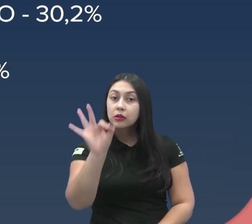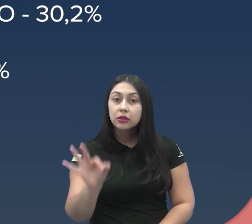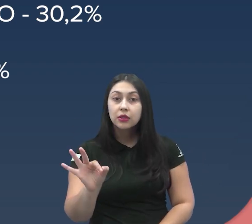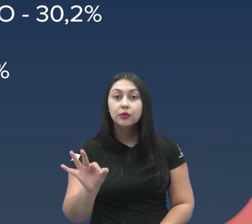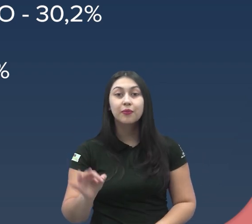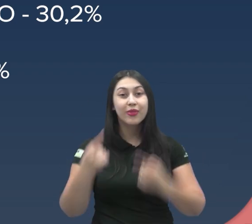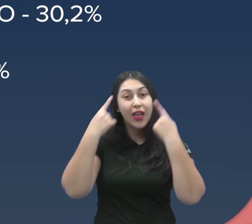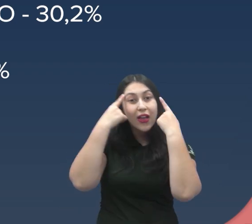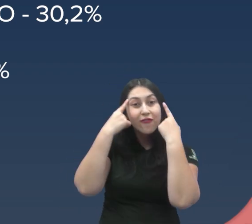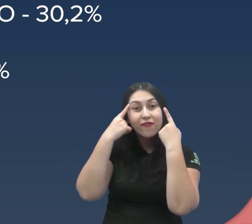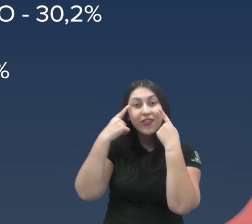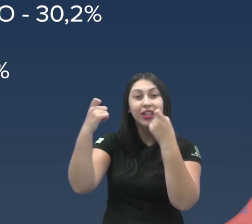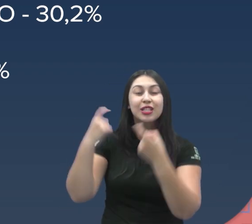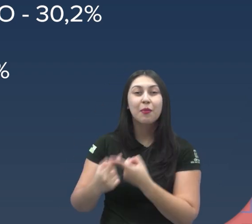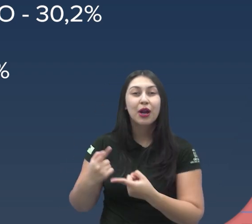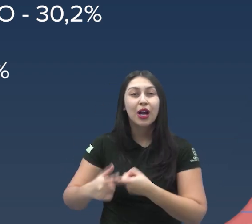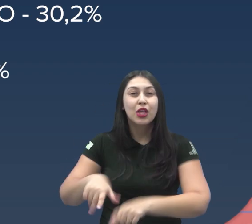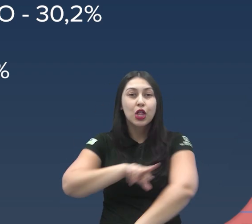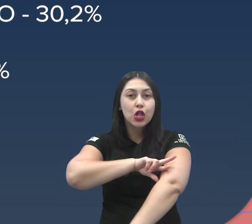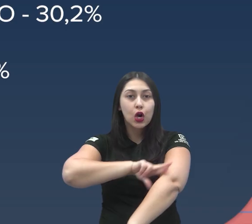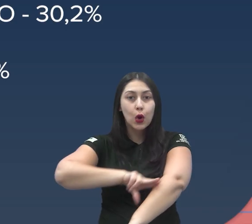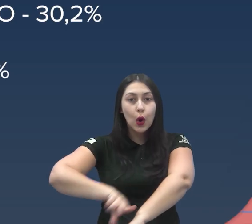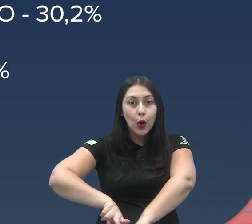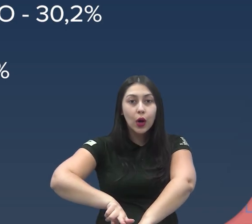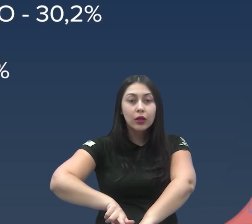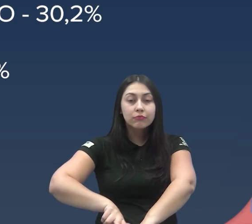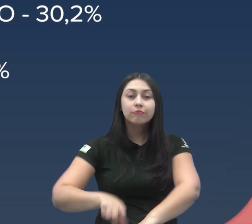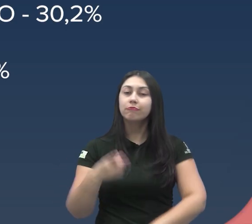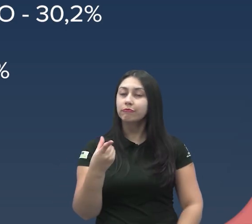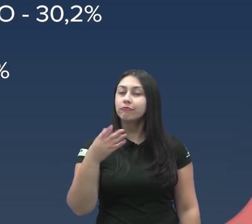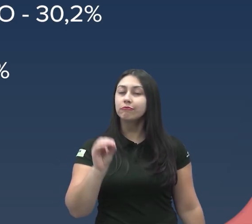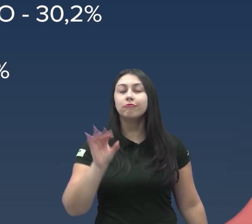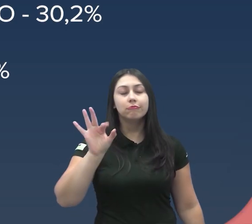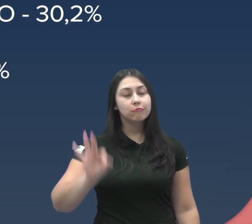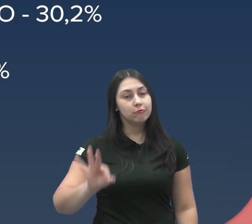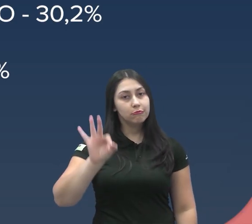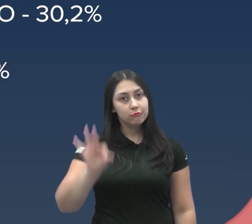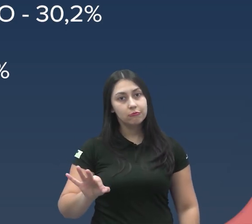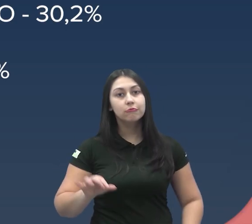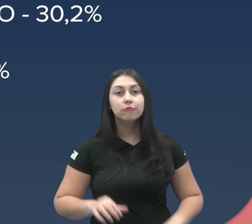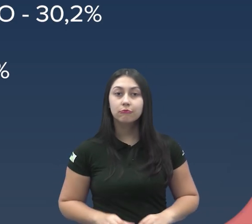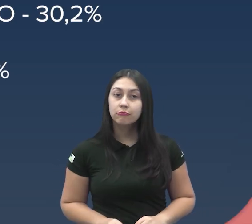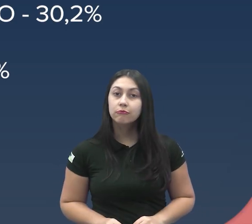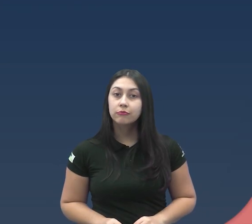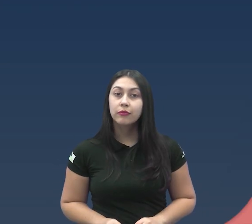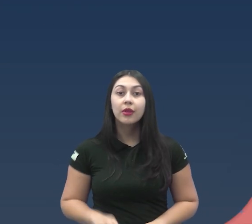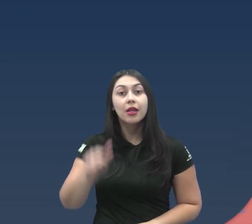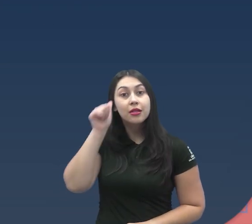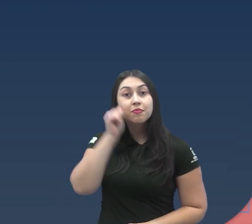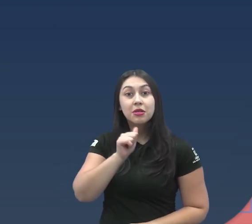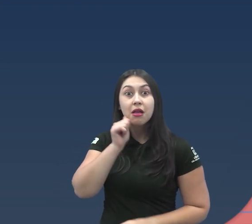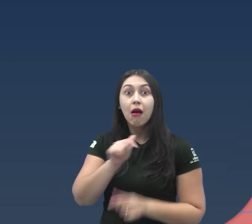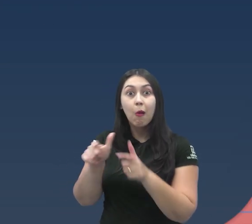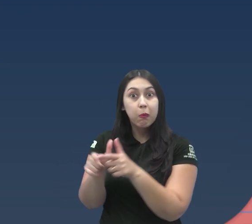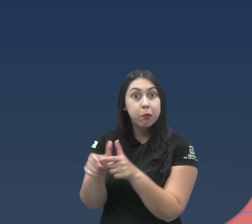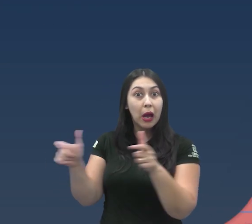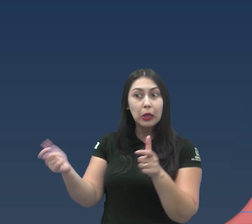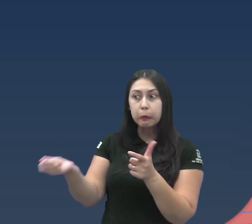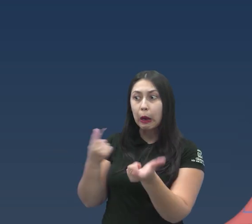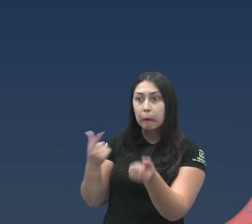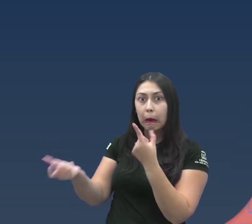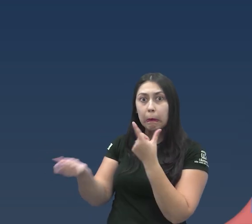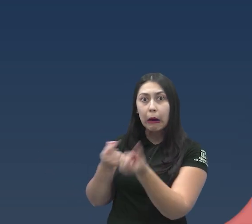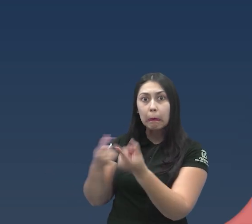24,7% dos casos. E a violência por causa da cor ou raça em 10,6%. As meninas são as